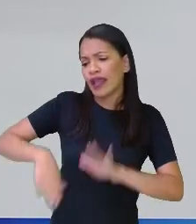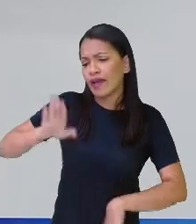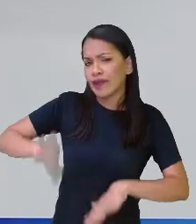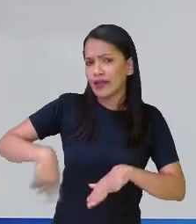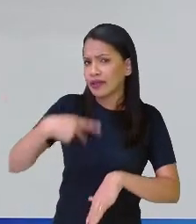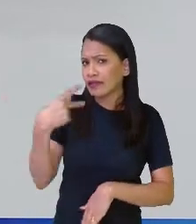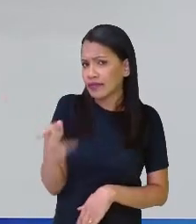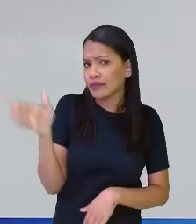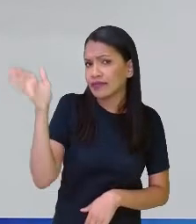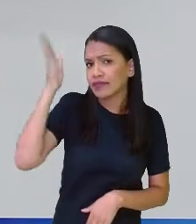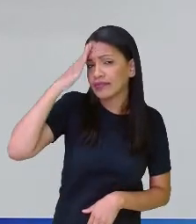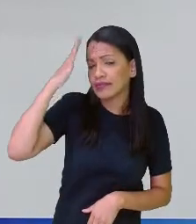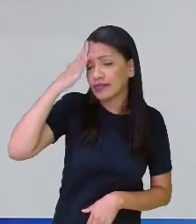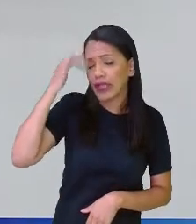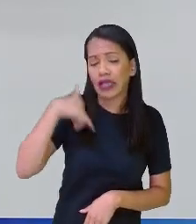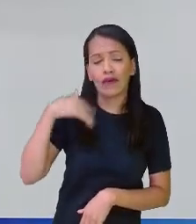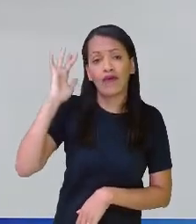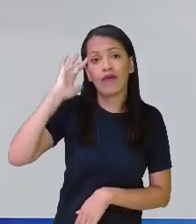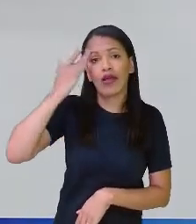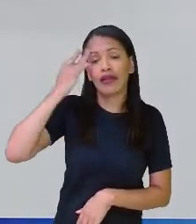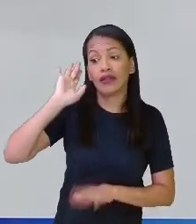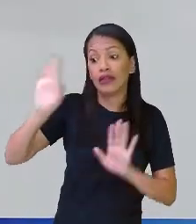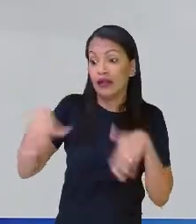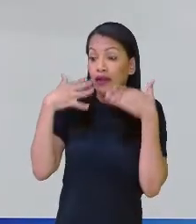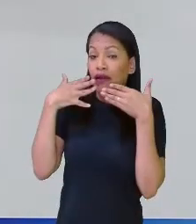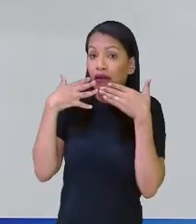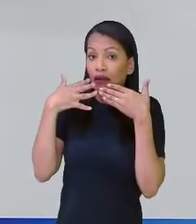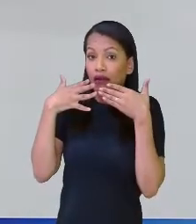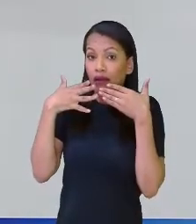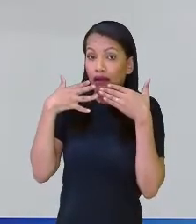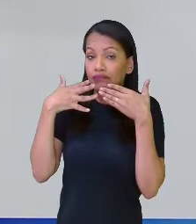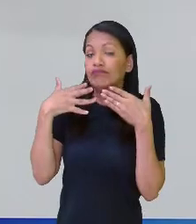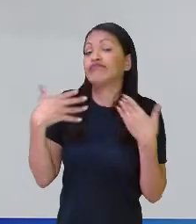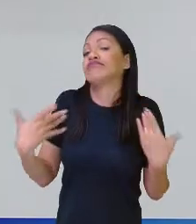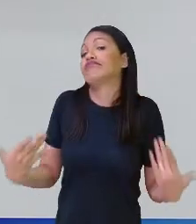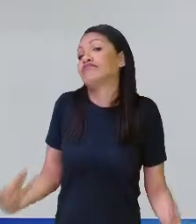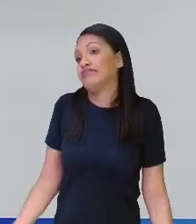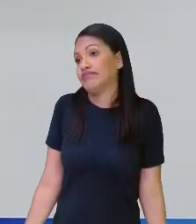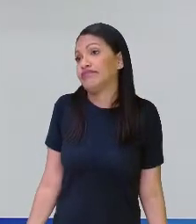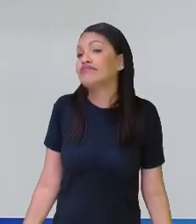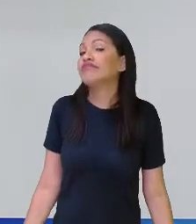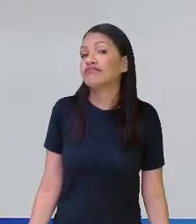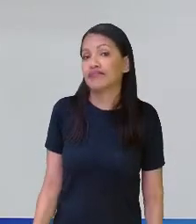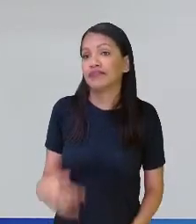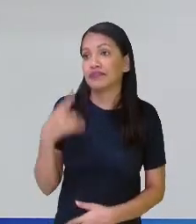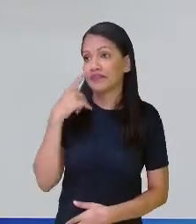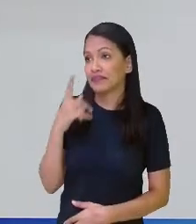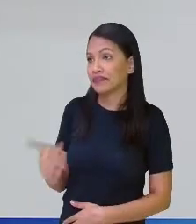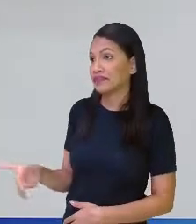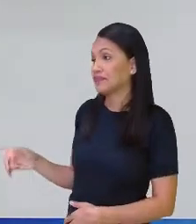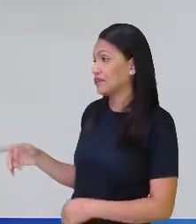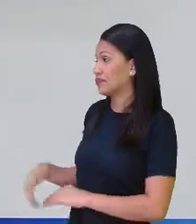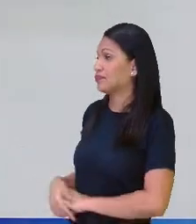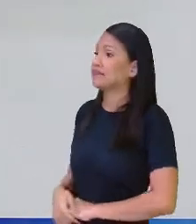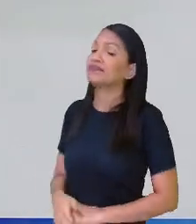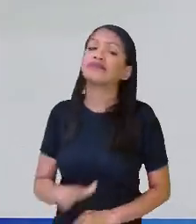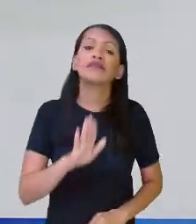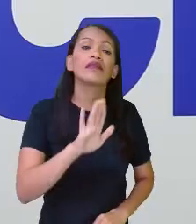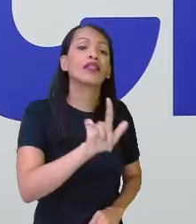Eu já acho que ele está espantado. Mas há pano para manga aí. Olha só, e o Lucas, ele disse que